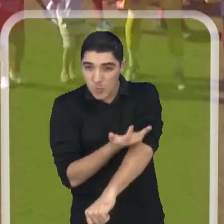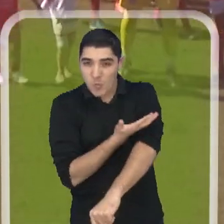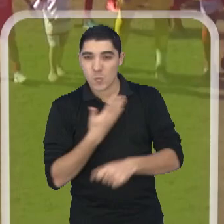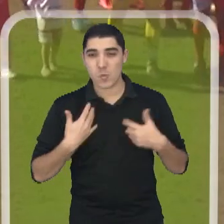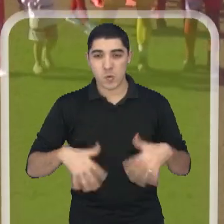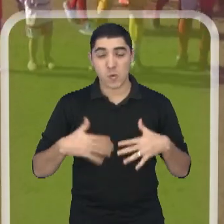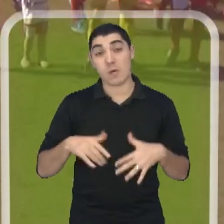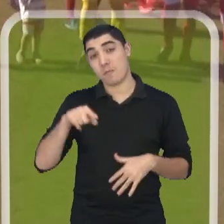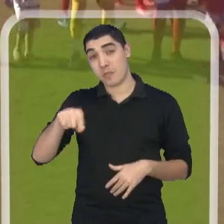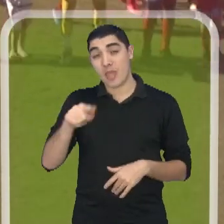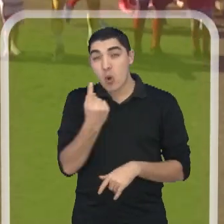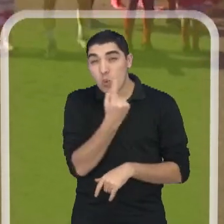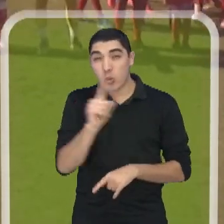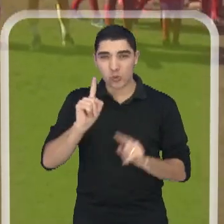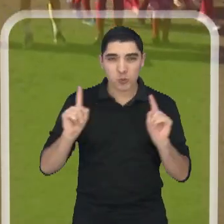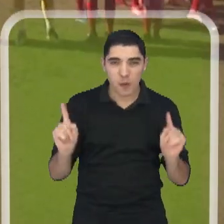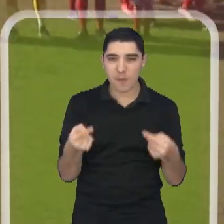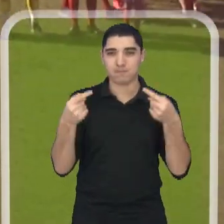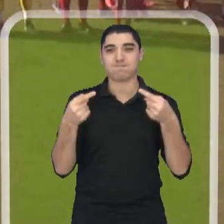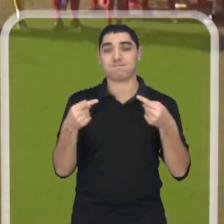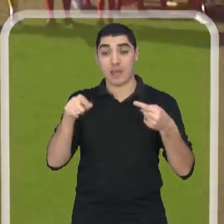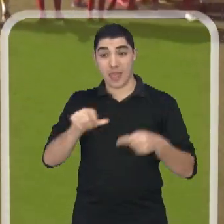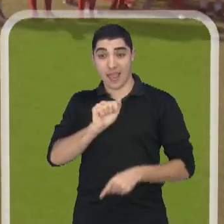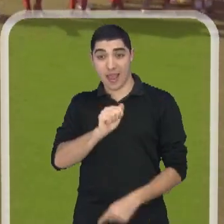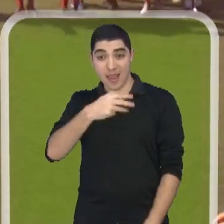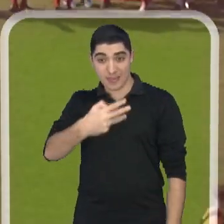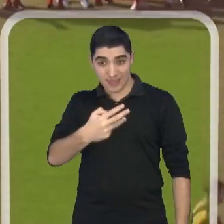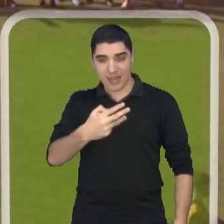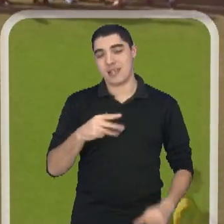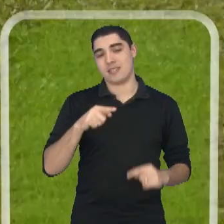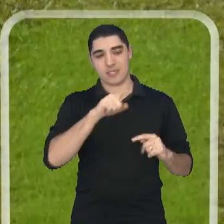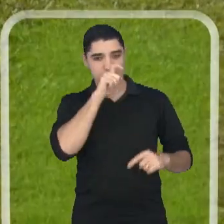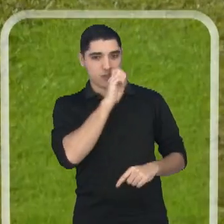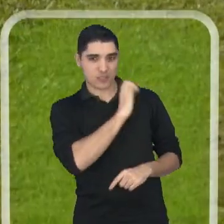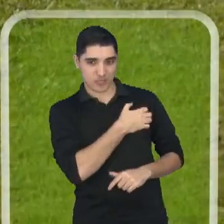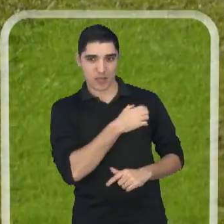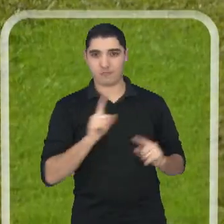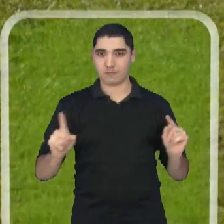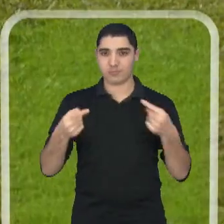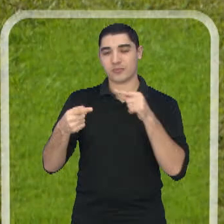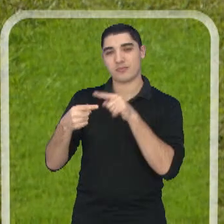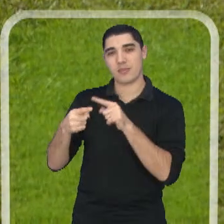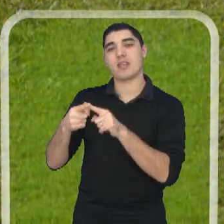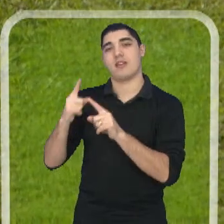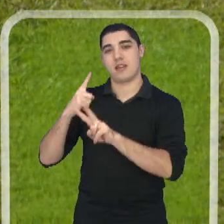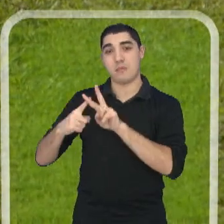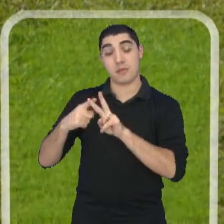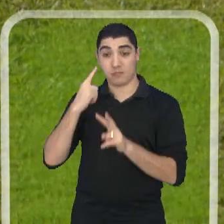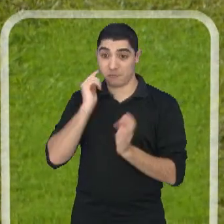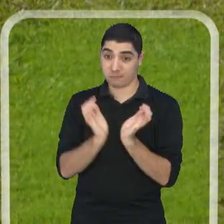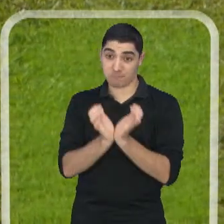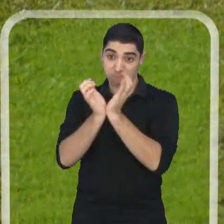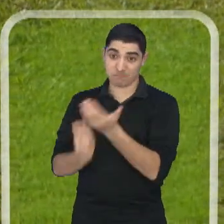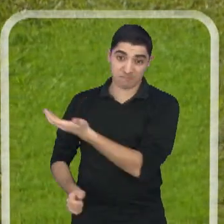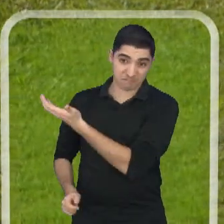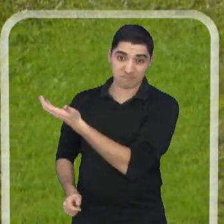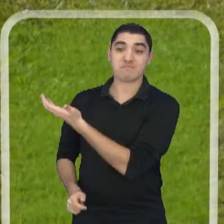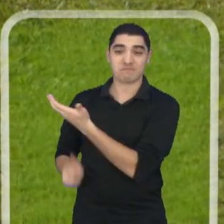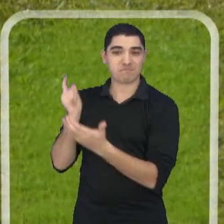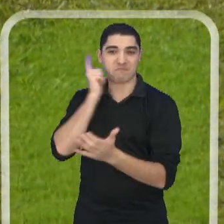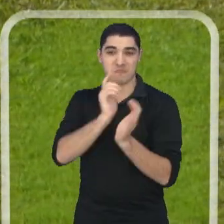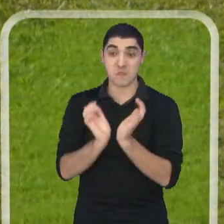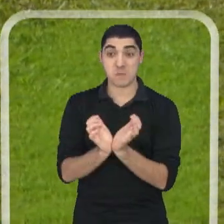últimos 90 minutos da Série A3 para Capivariano e São José. Em disputa, o troféu de campeão da temporada